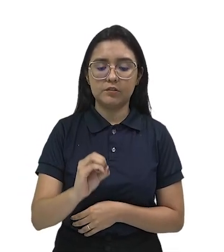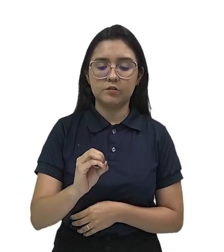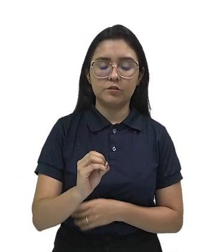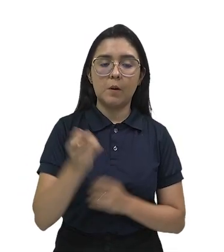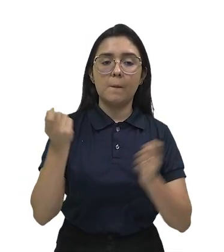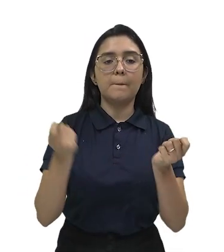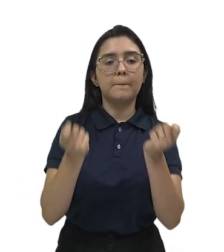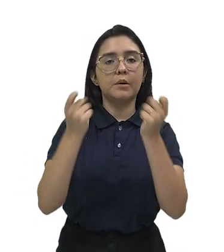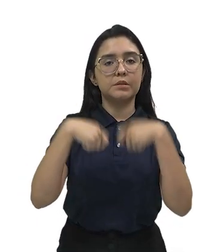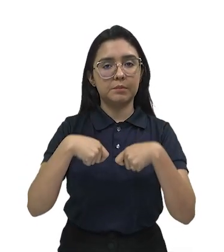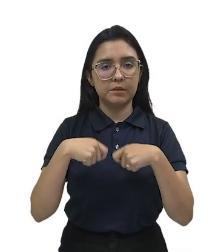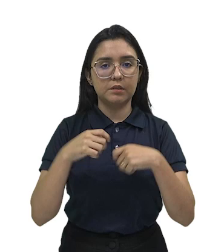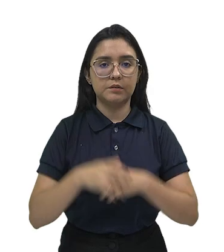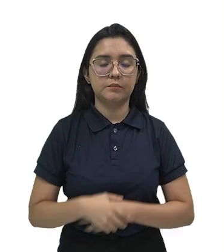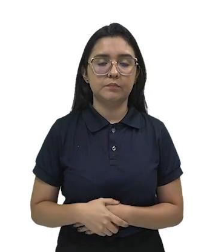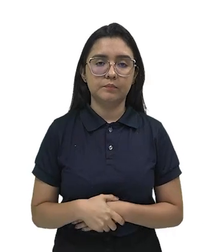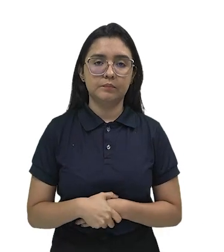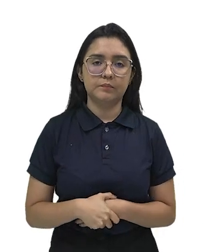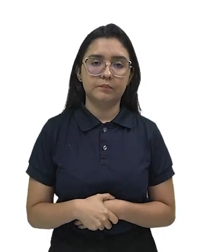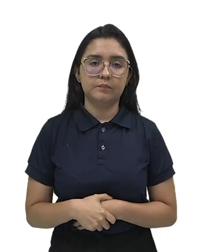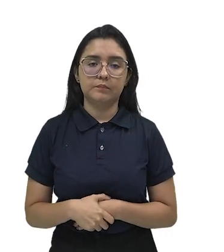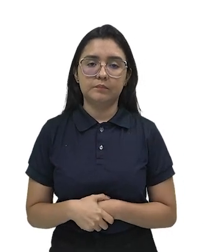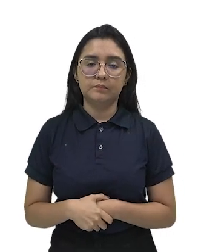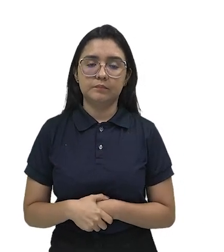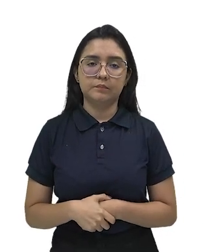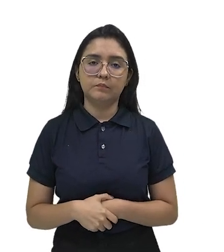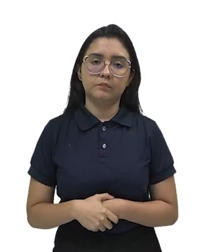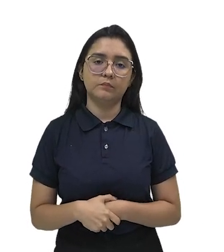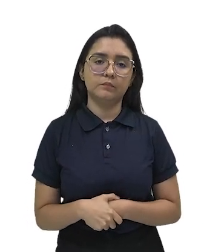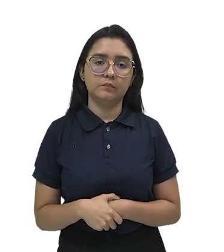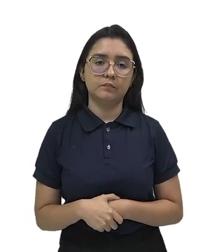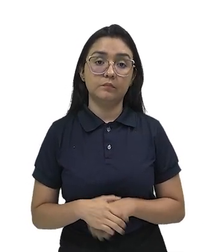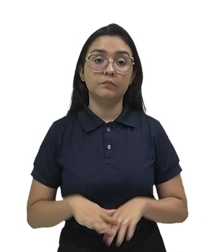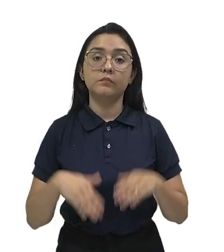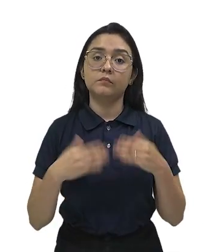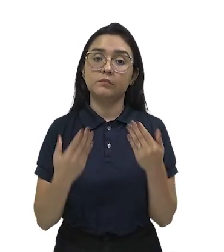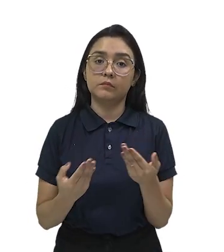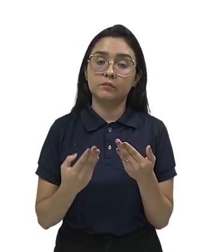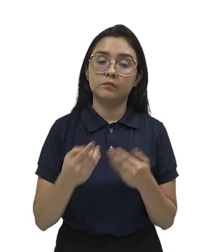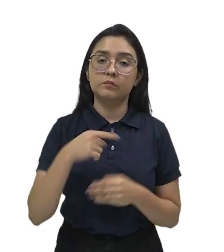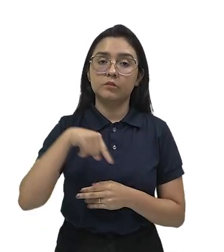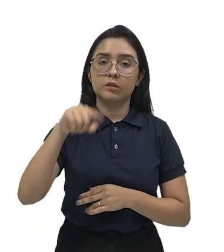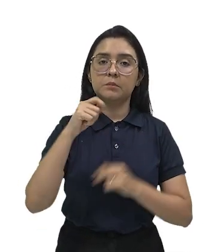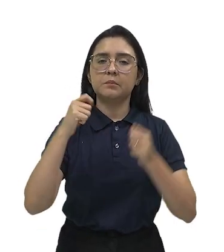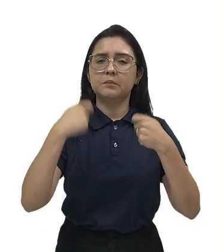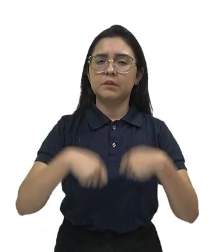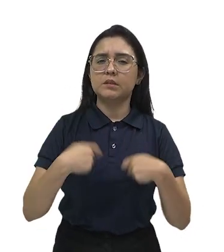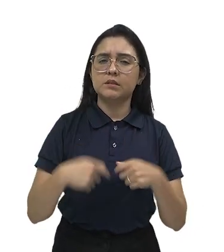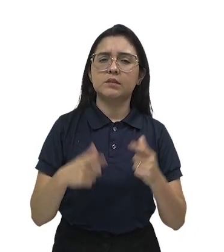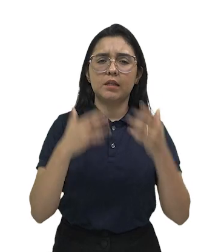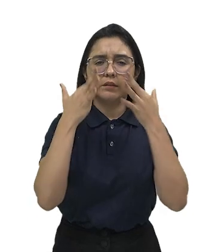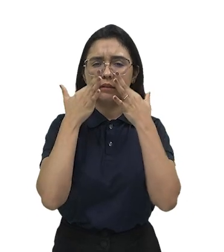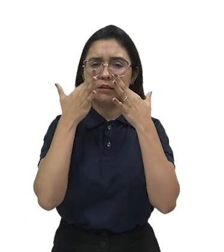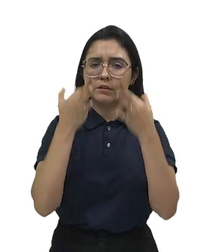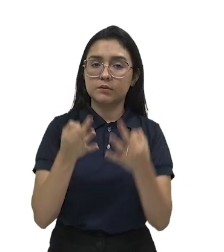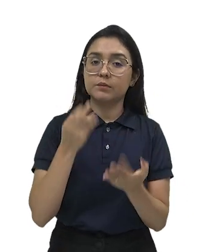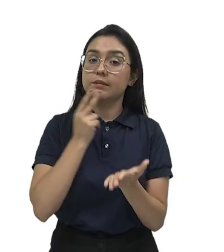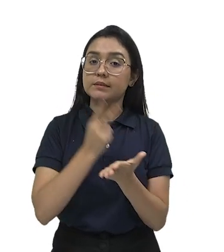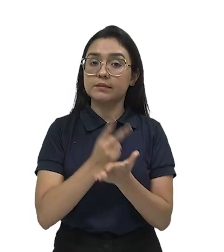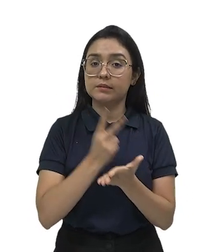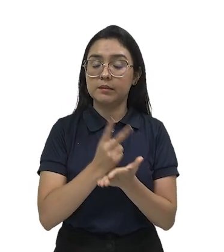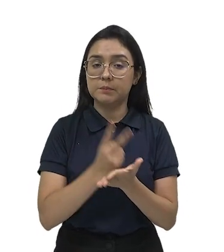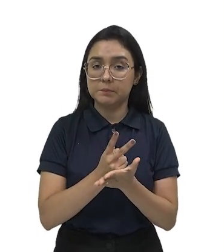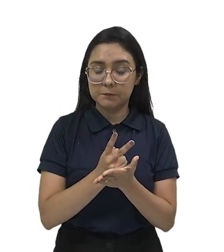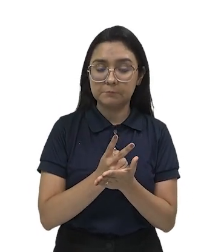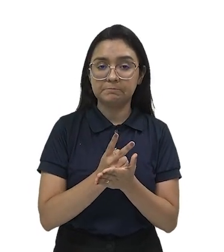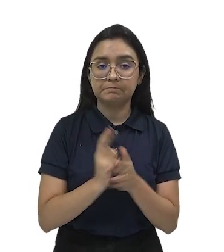possibilidades. Então, essa é a situação que você tem sempre que ficar atento quando você estiver diante